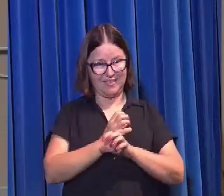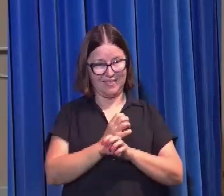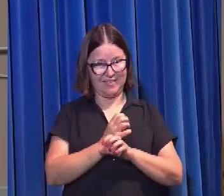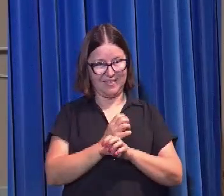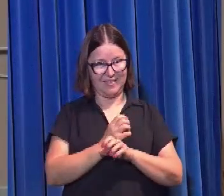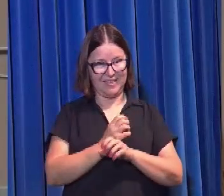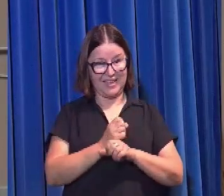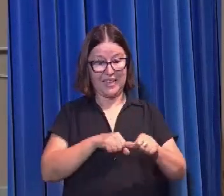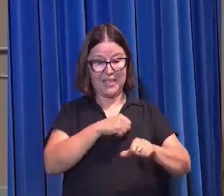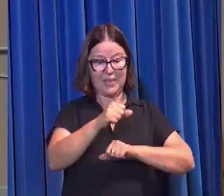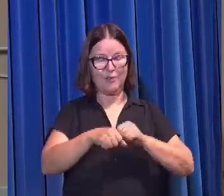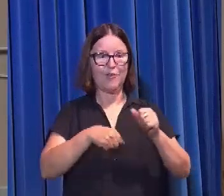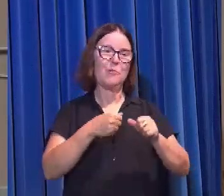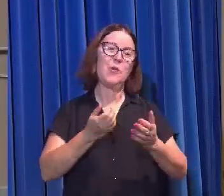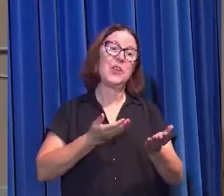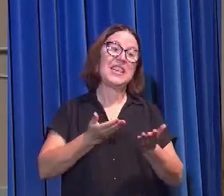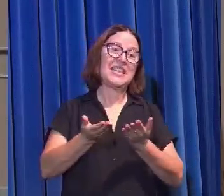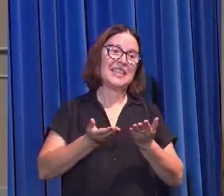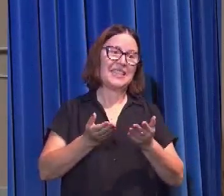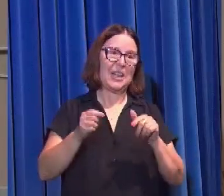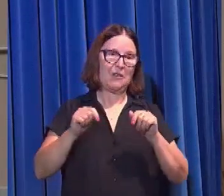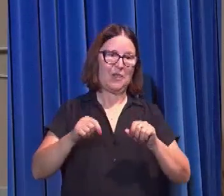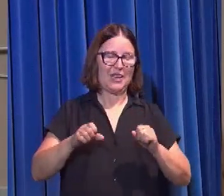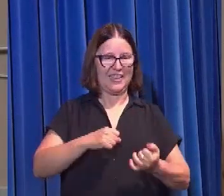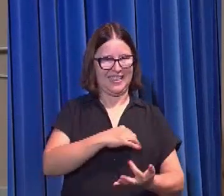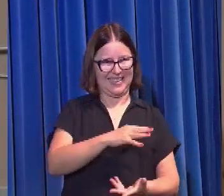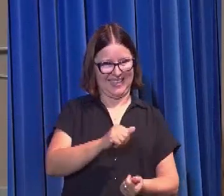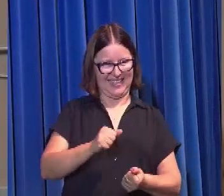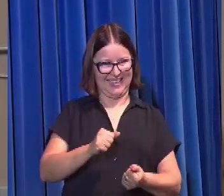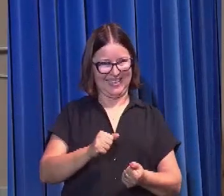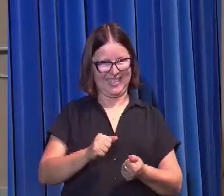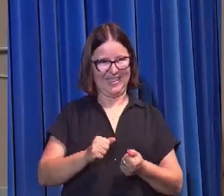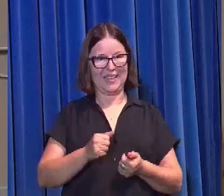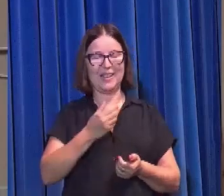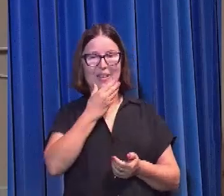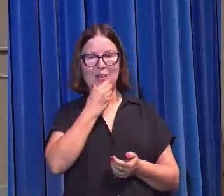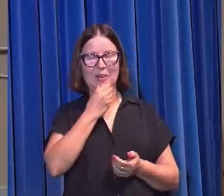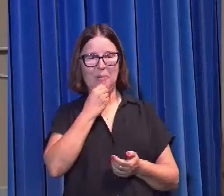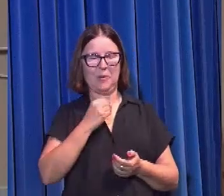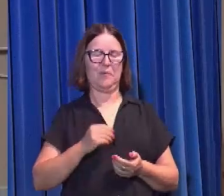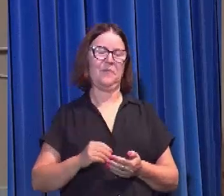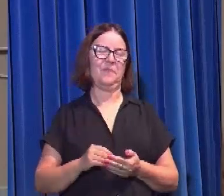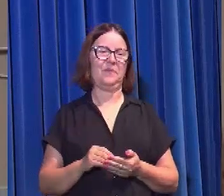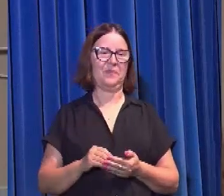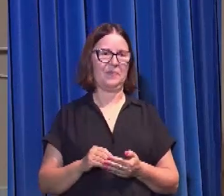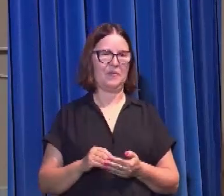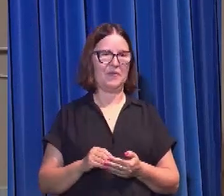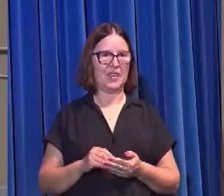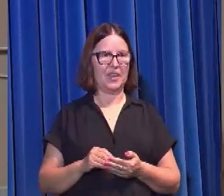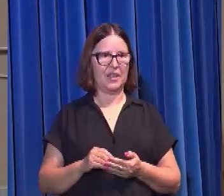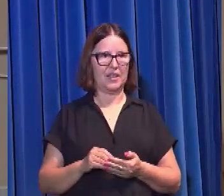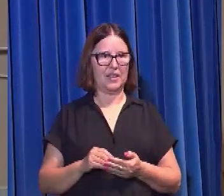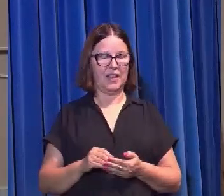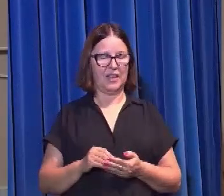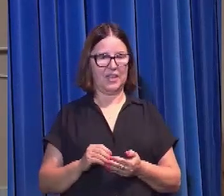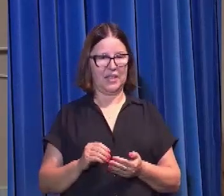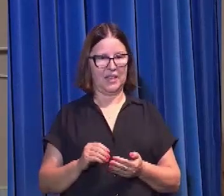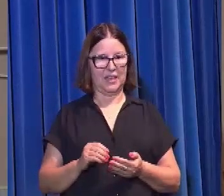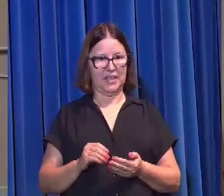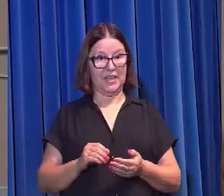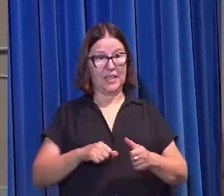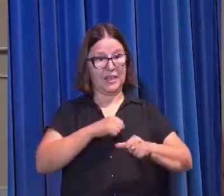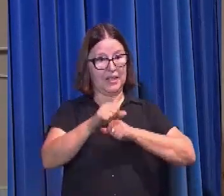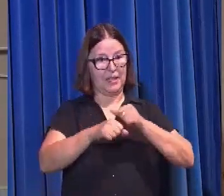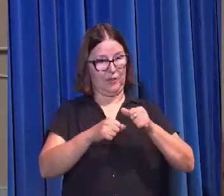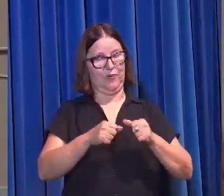servo, tornando-se em semelhança de homens. E reconhecido em figura humana, não bastasse isso, ter se tornado